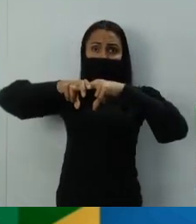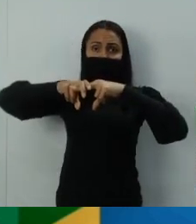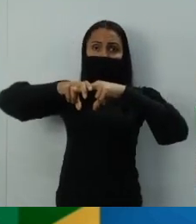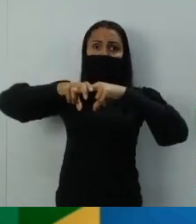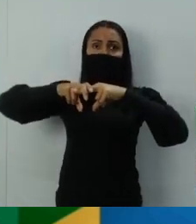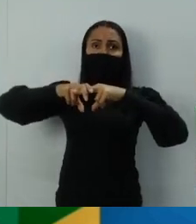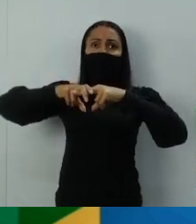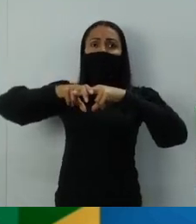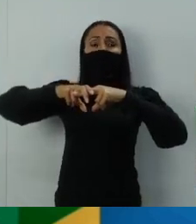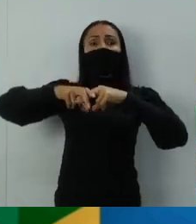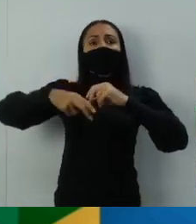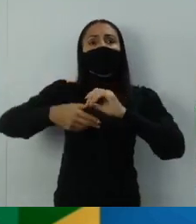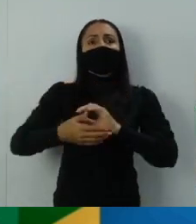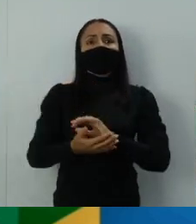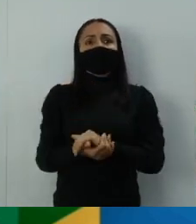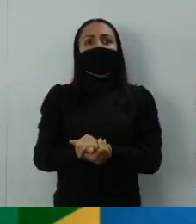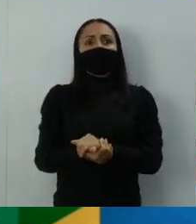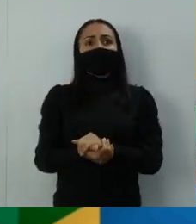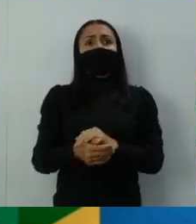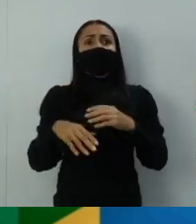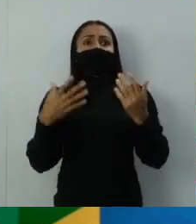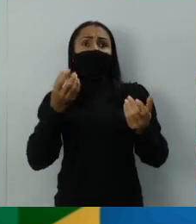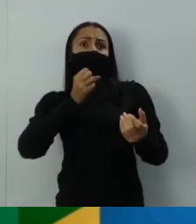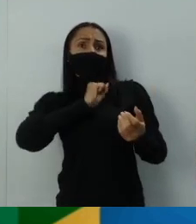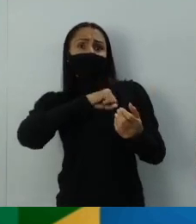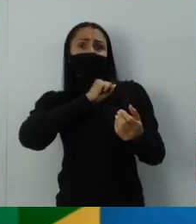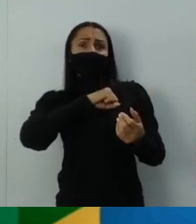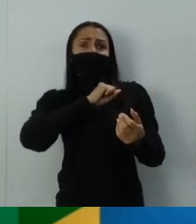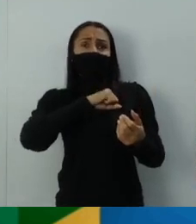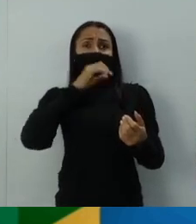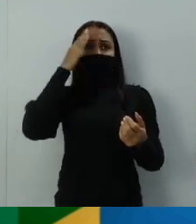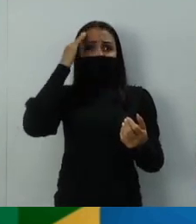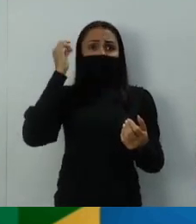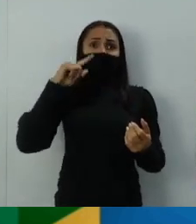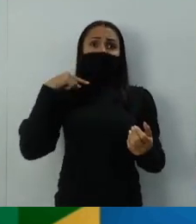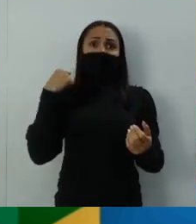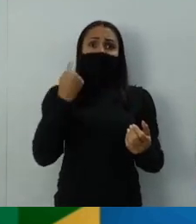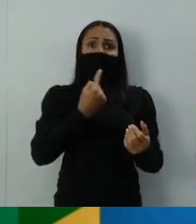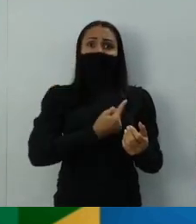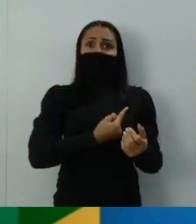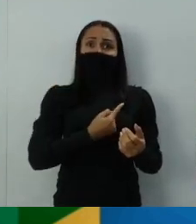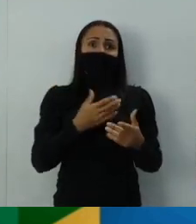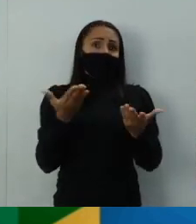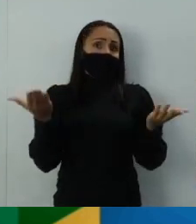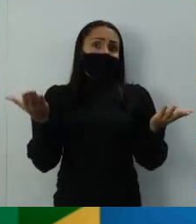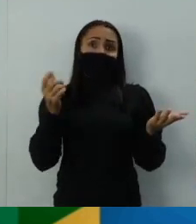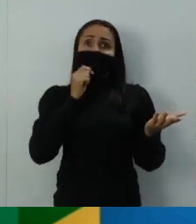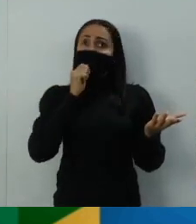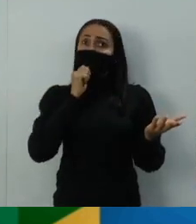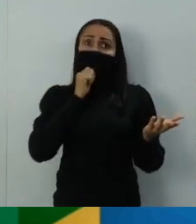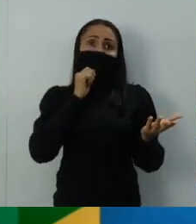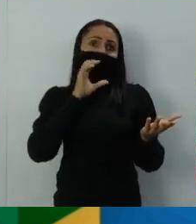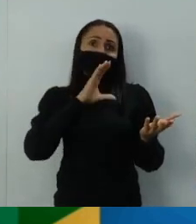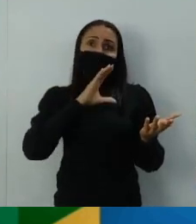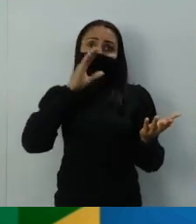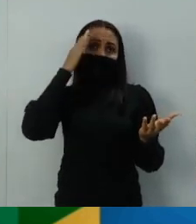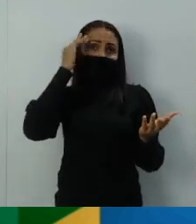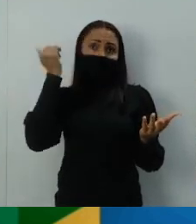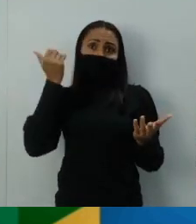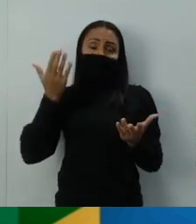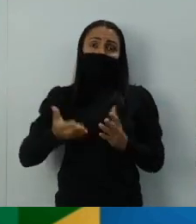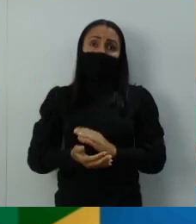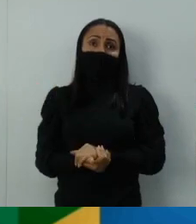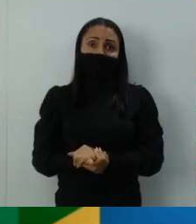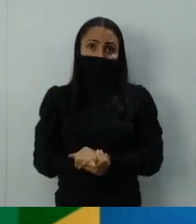os malditos sabem que nós ainda não sabemos. O que é que ainda nós não sabemos? Ainda nós